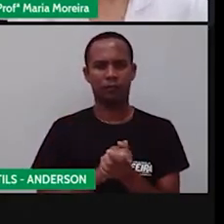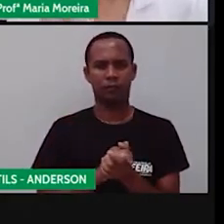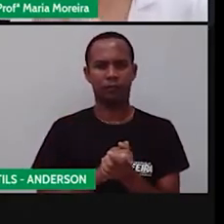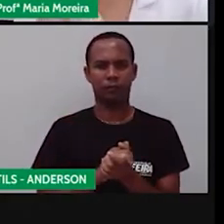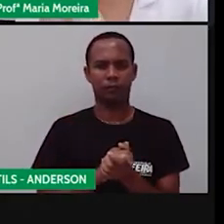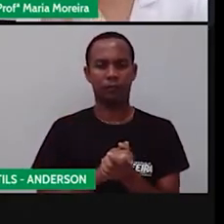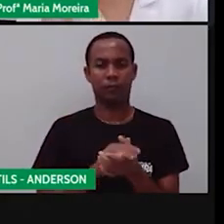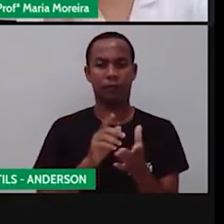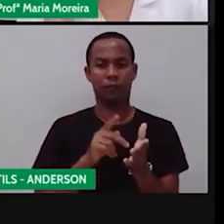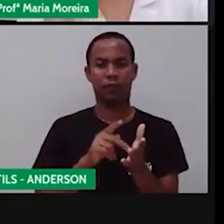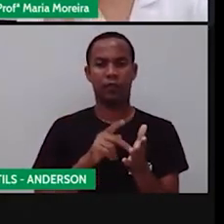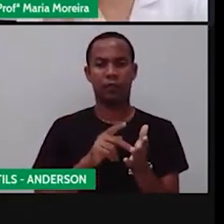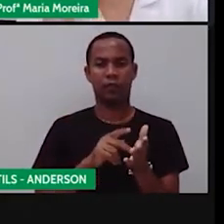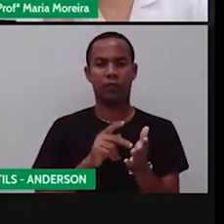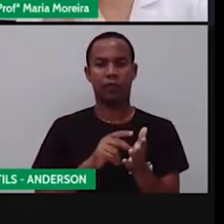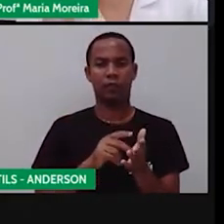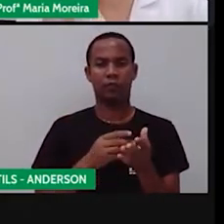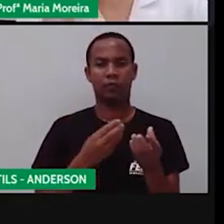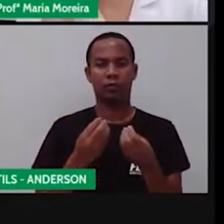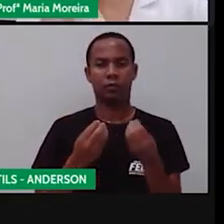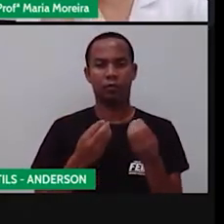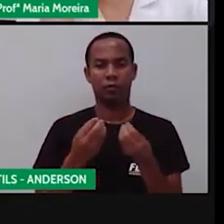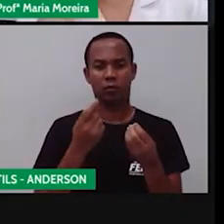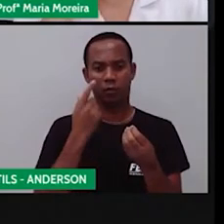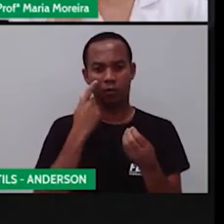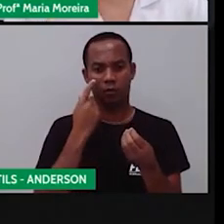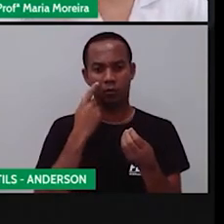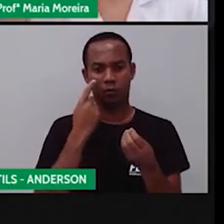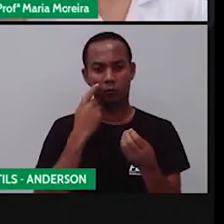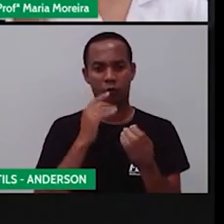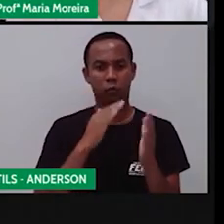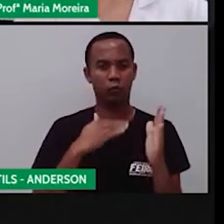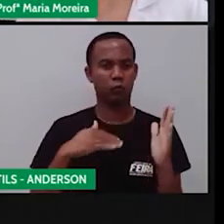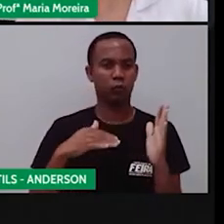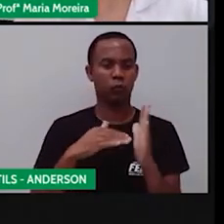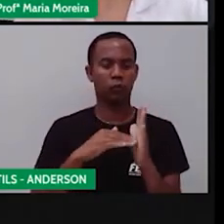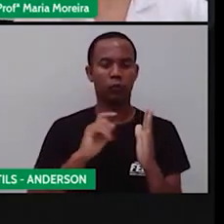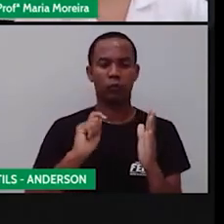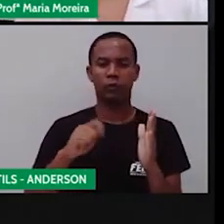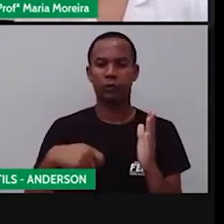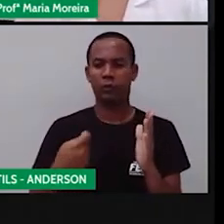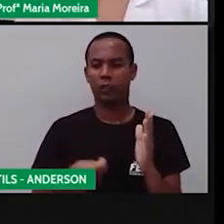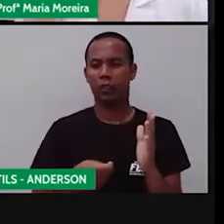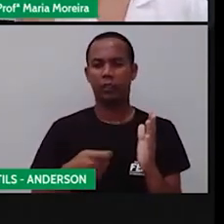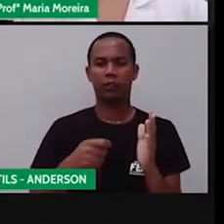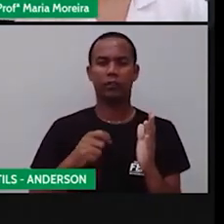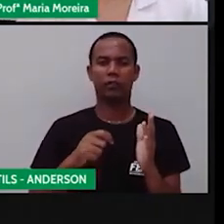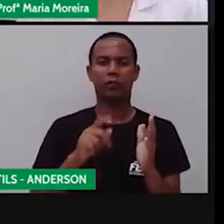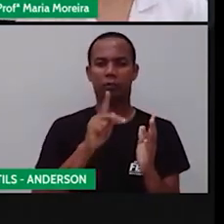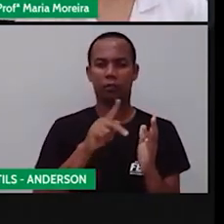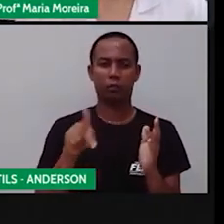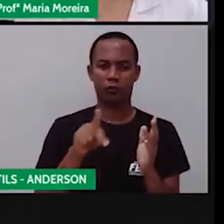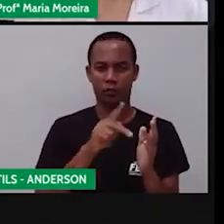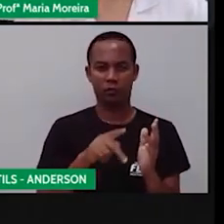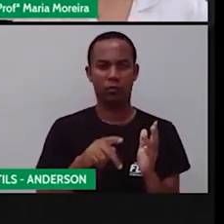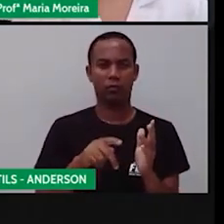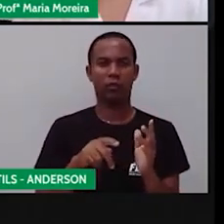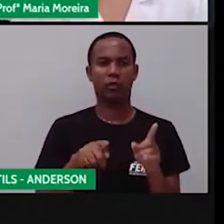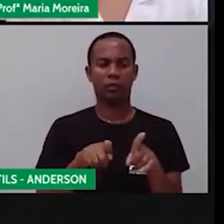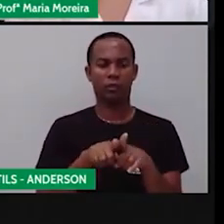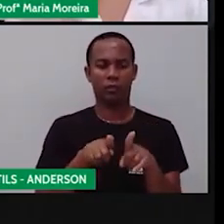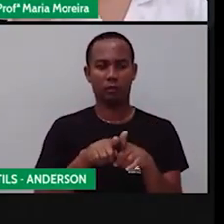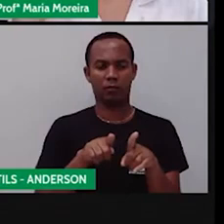verdade, a Pró acabou fazendo um apanhado geral, né? Desses sinais de pontuação. Os professores de vocês aí na